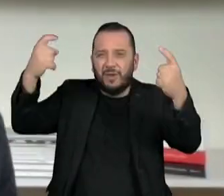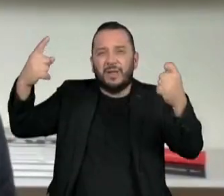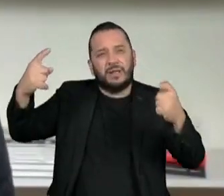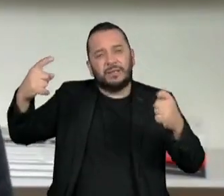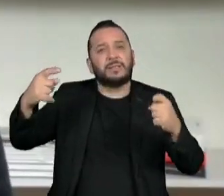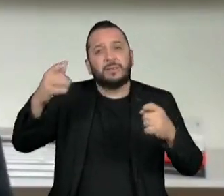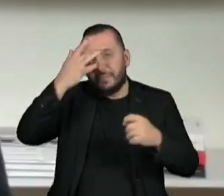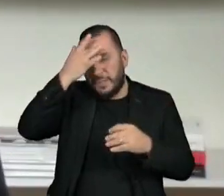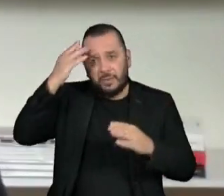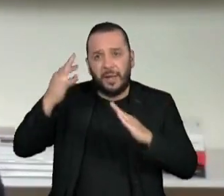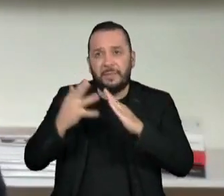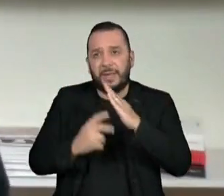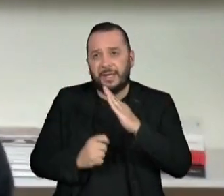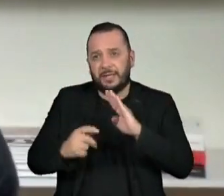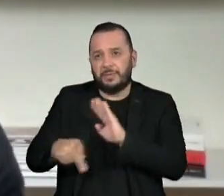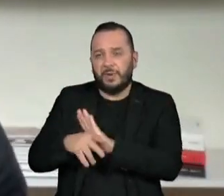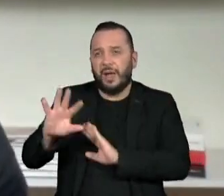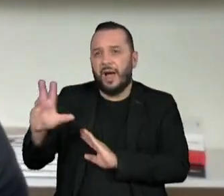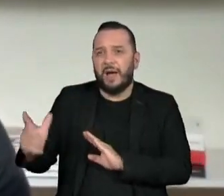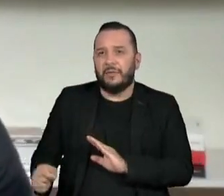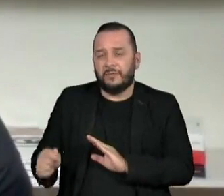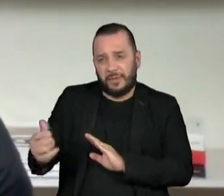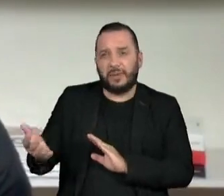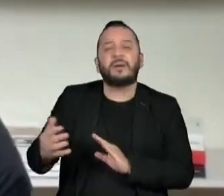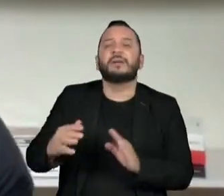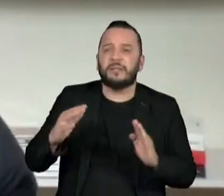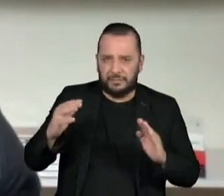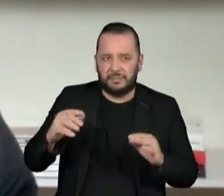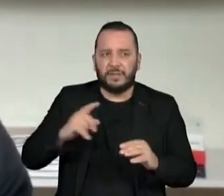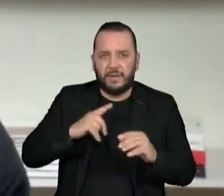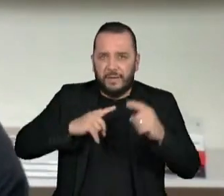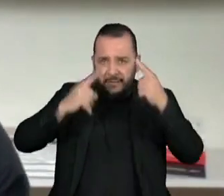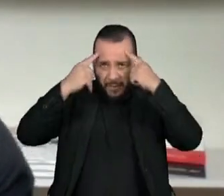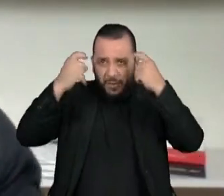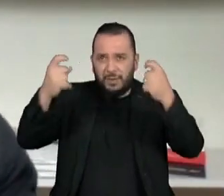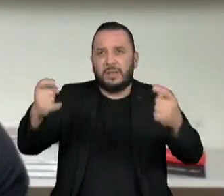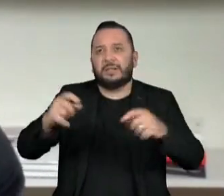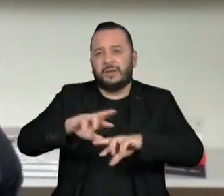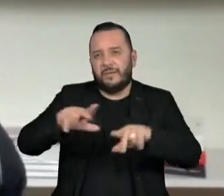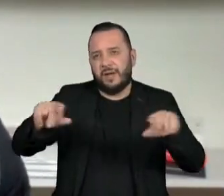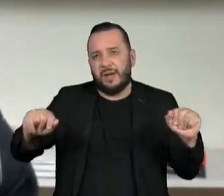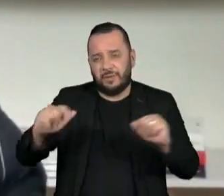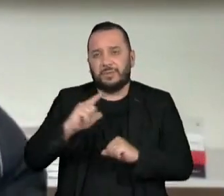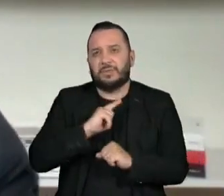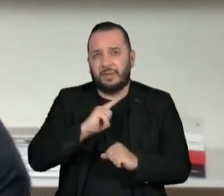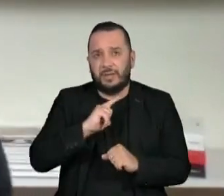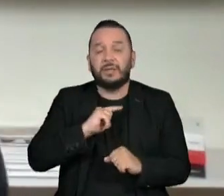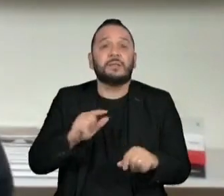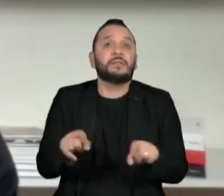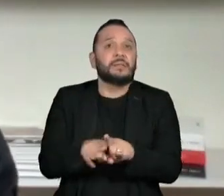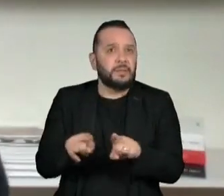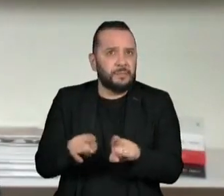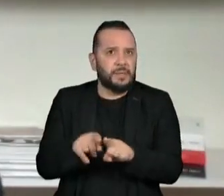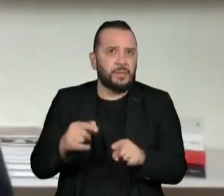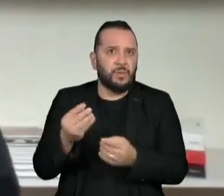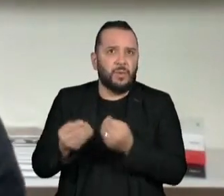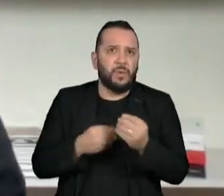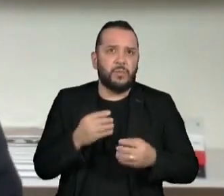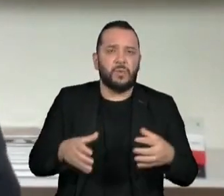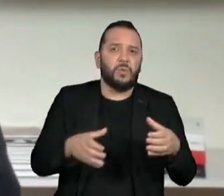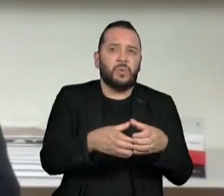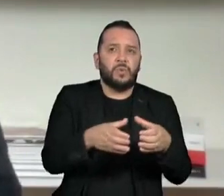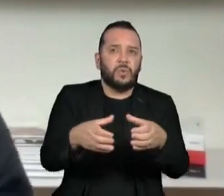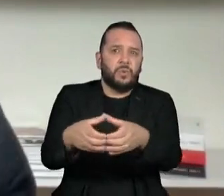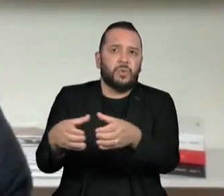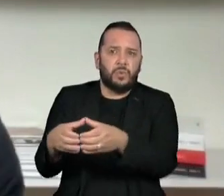sofrem ao chegar no Brasil hoje e diversas matérias são relatos sobre o contas é uma parte considerável desse grupo de pessoas